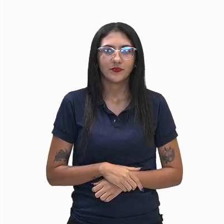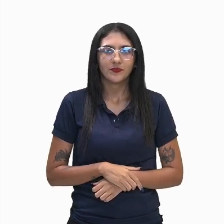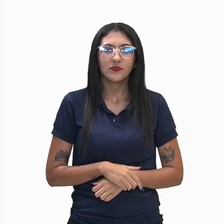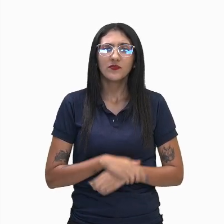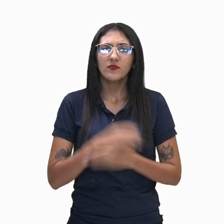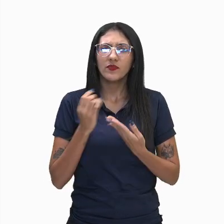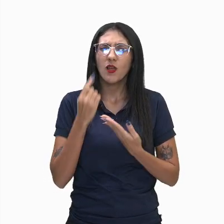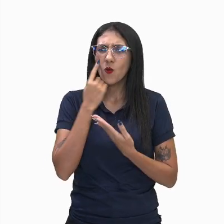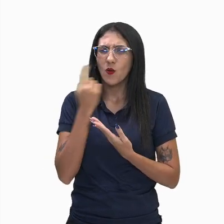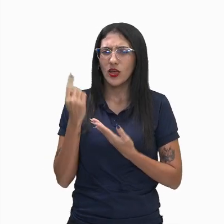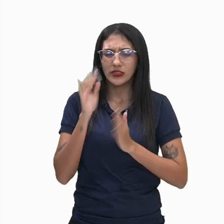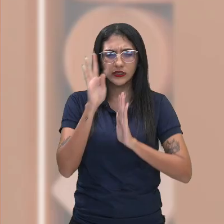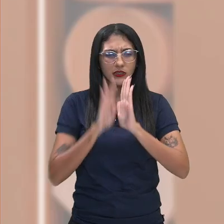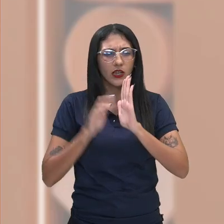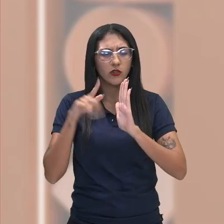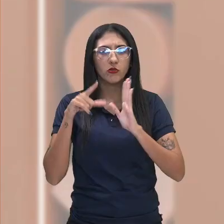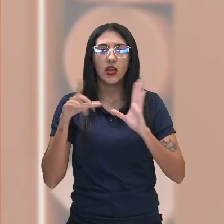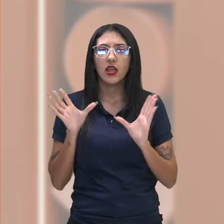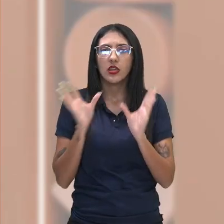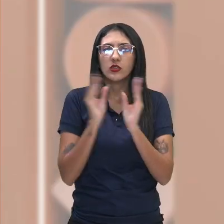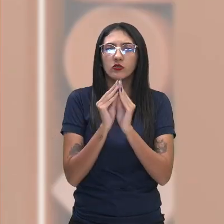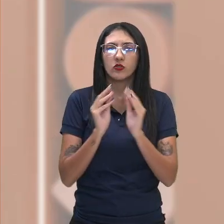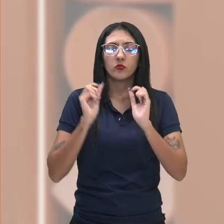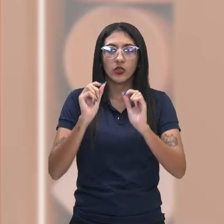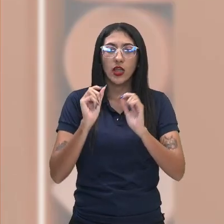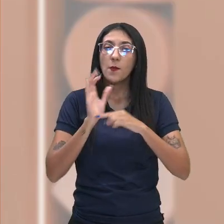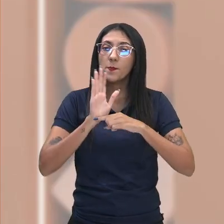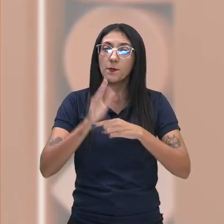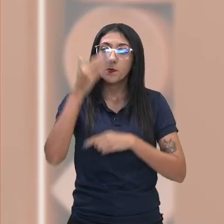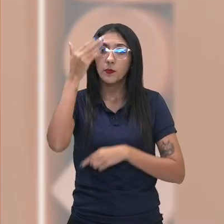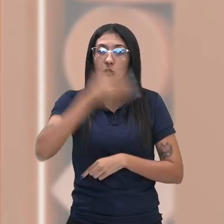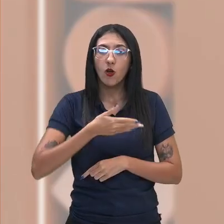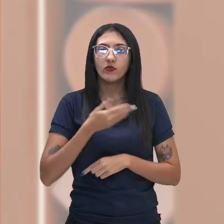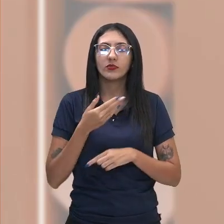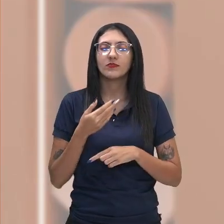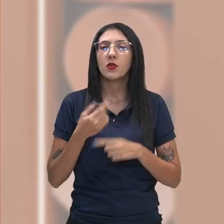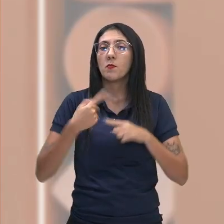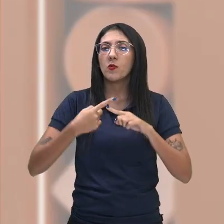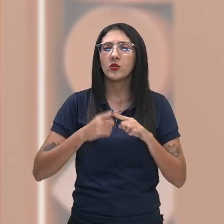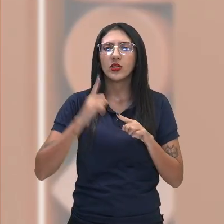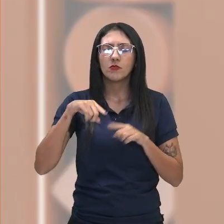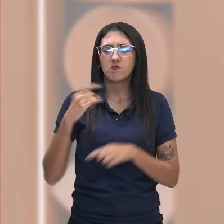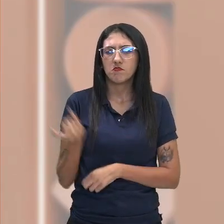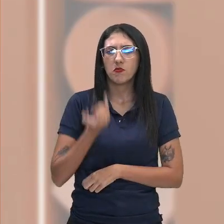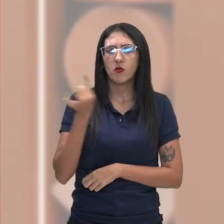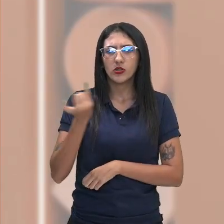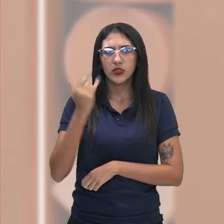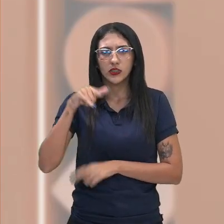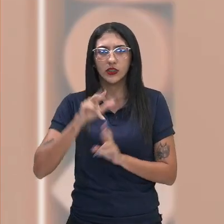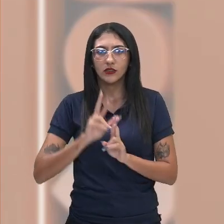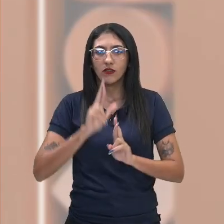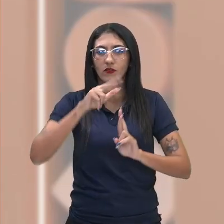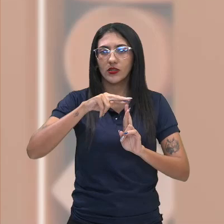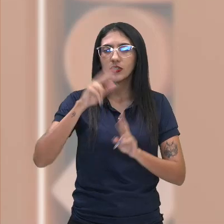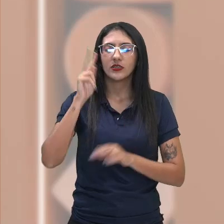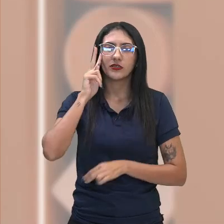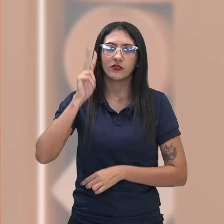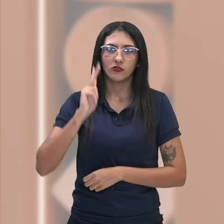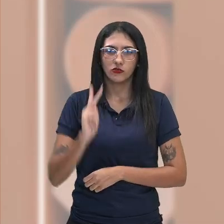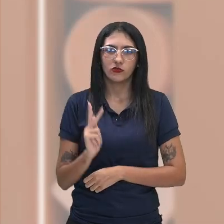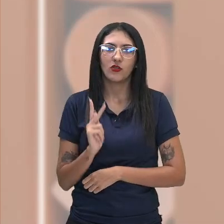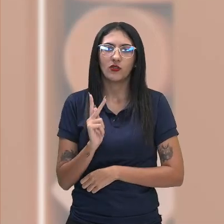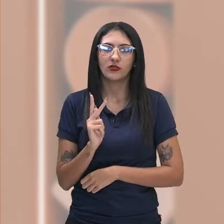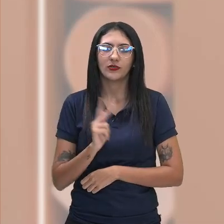textual, ele nos mostra justamente e evidencia a importância dessas fontes históricas. Afinal de